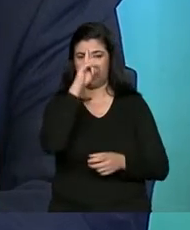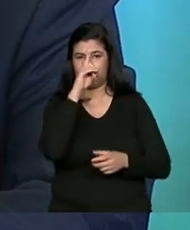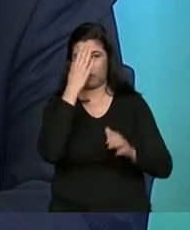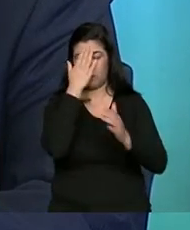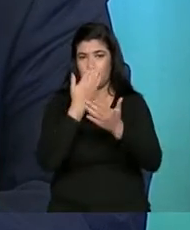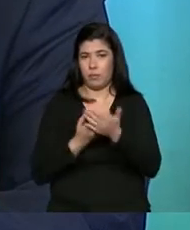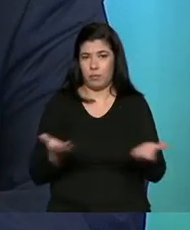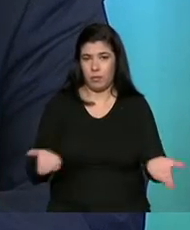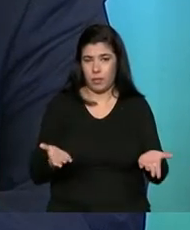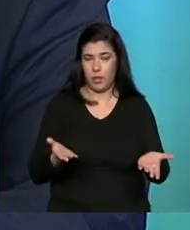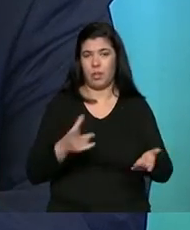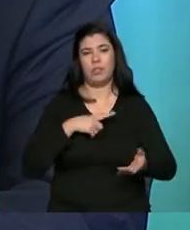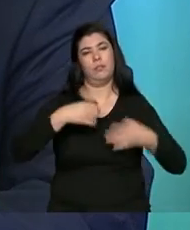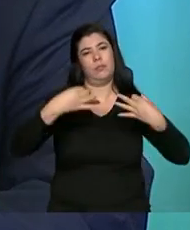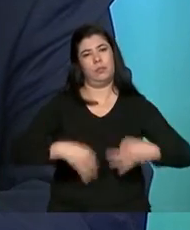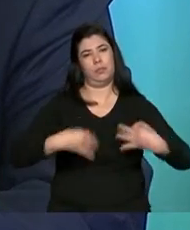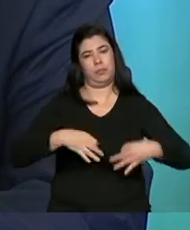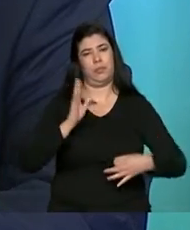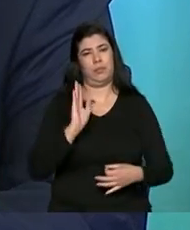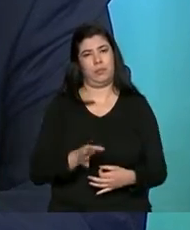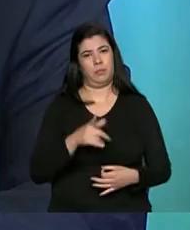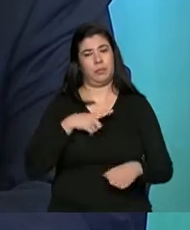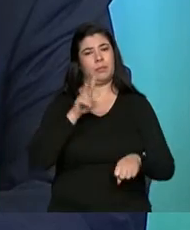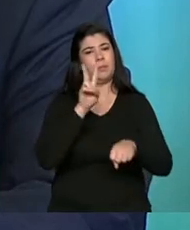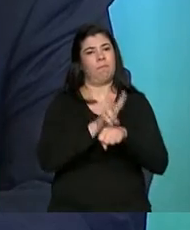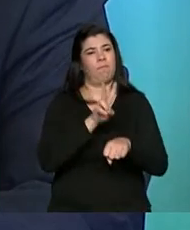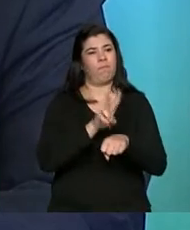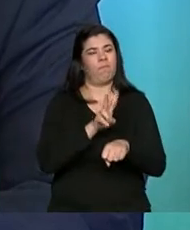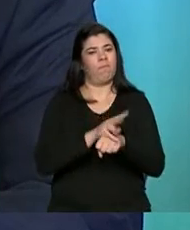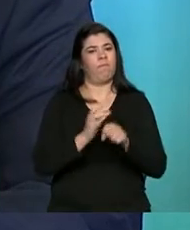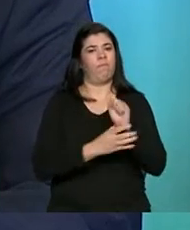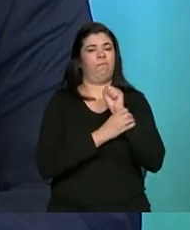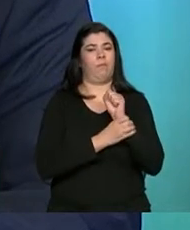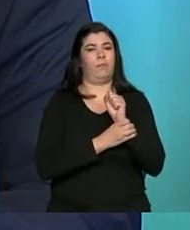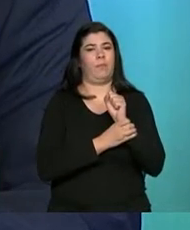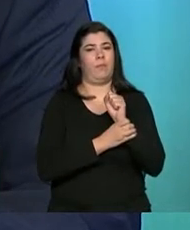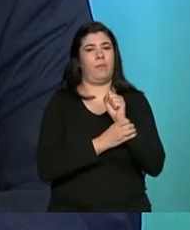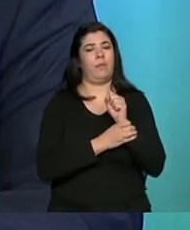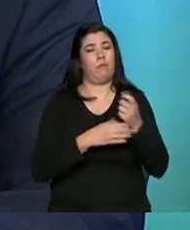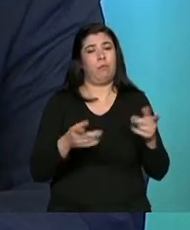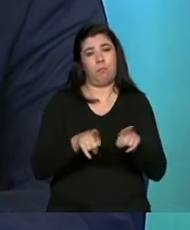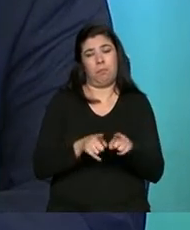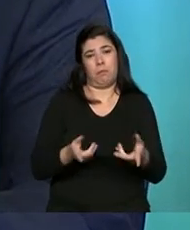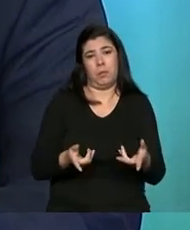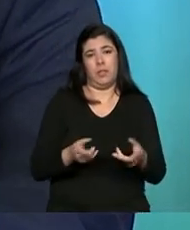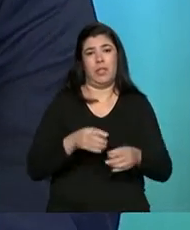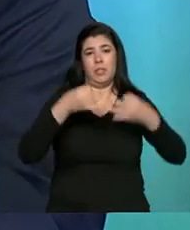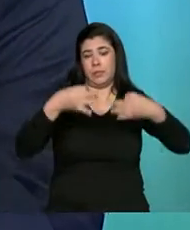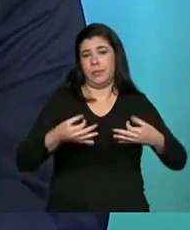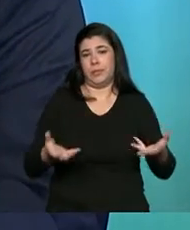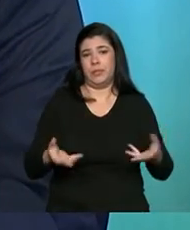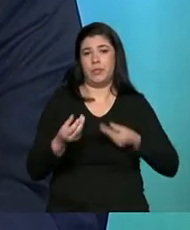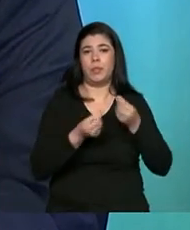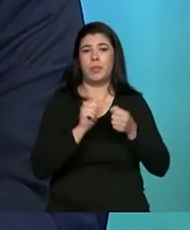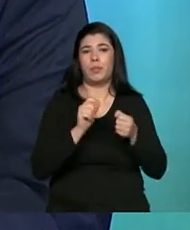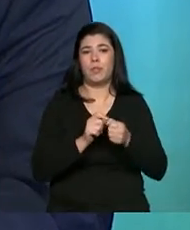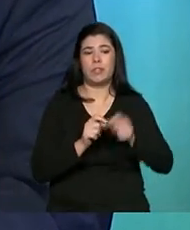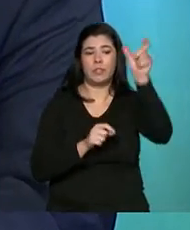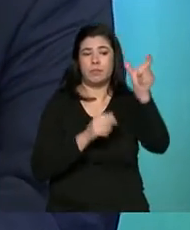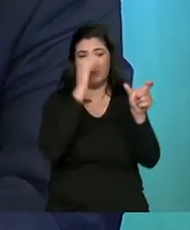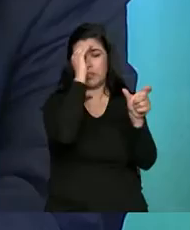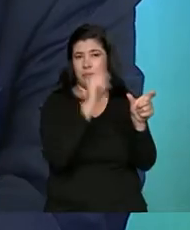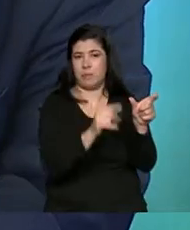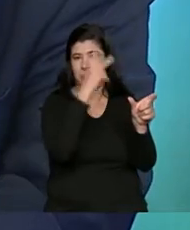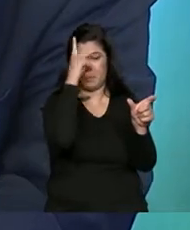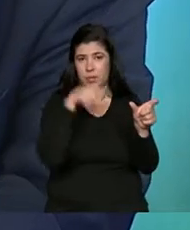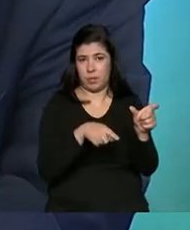absolutamente correto e conservador mas o que ao mesmo tempo seguro e correto com o consumidor é